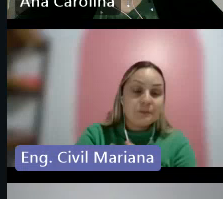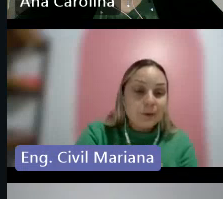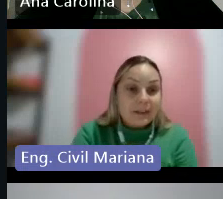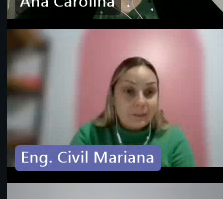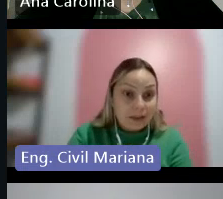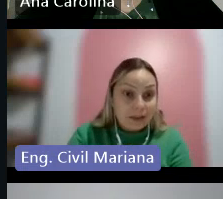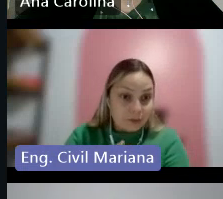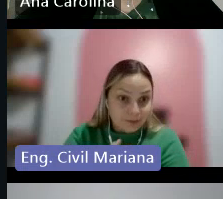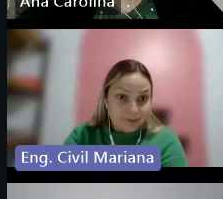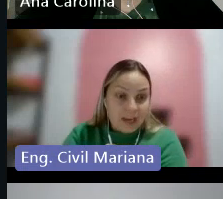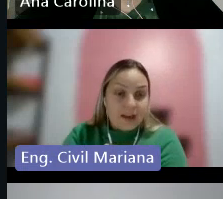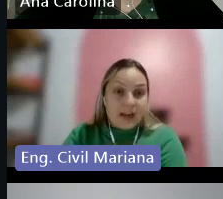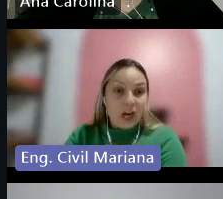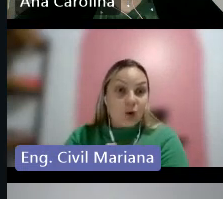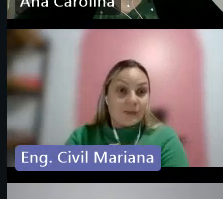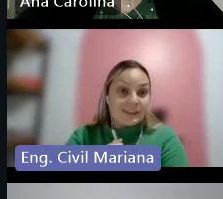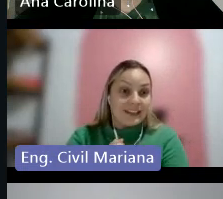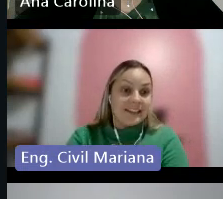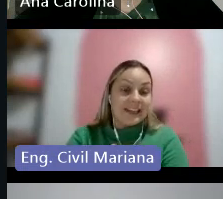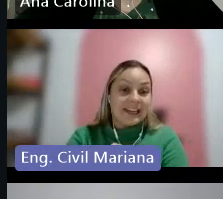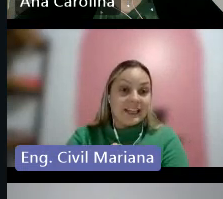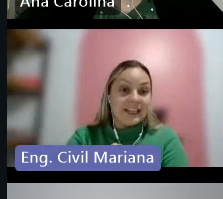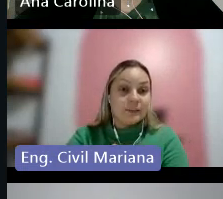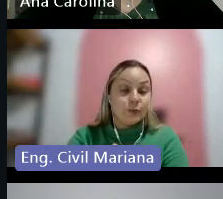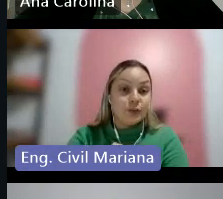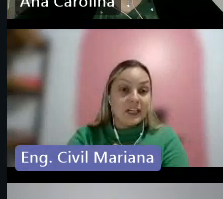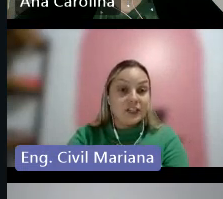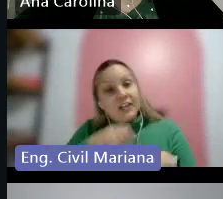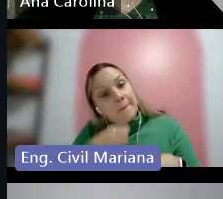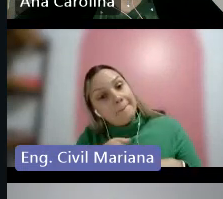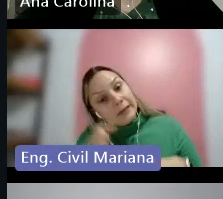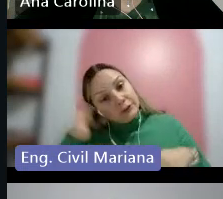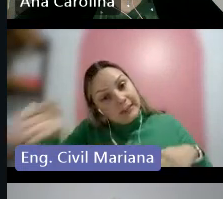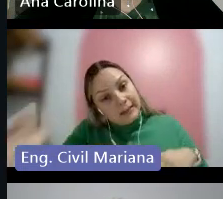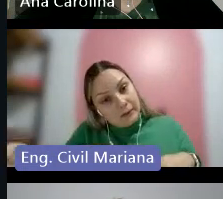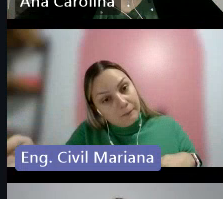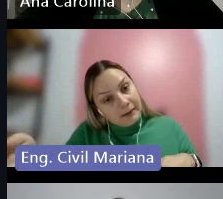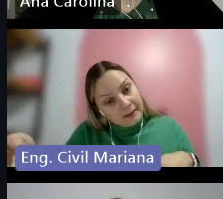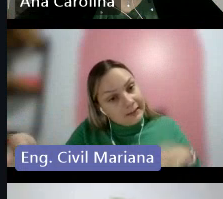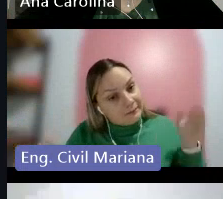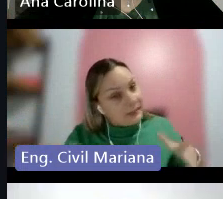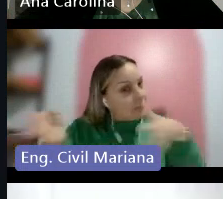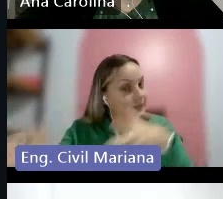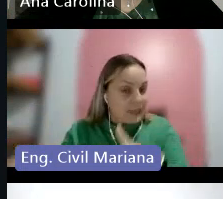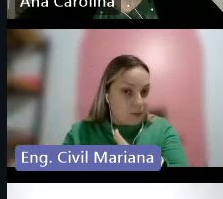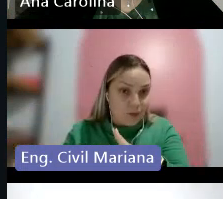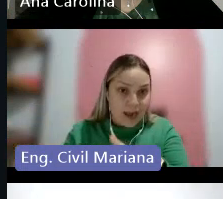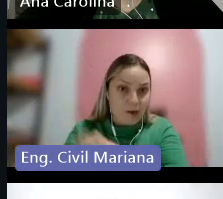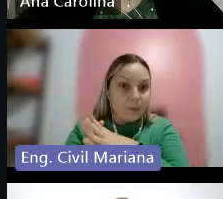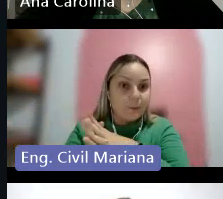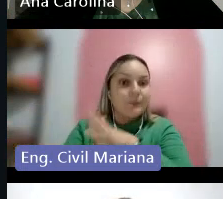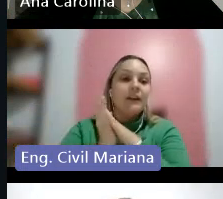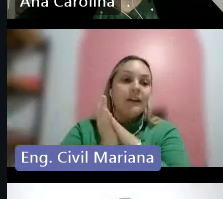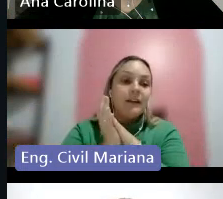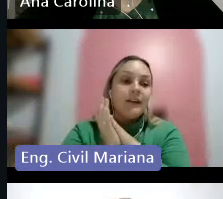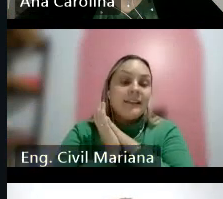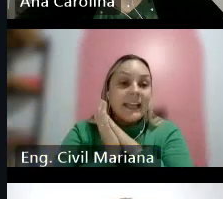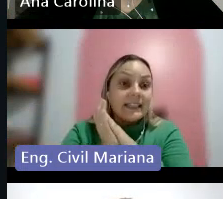de garagem por apartamento. Algumas vagas de garagem são no jardim embaixo da rampa, que não tem como você ir com o